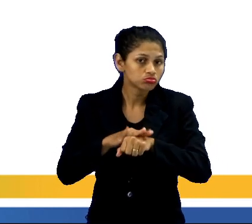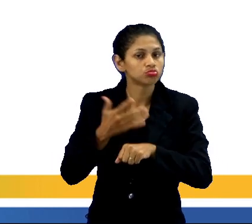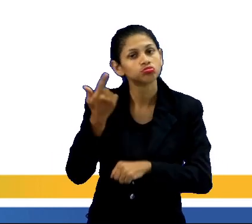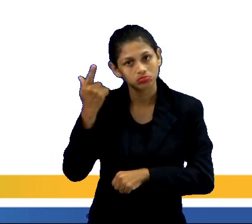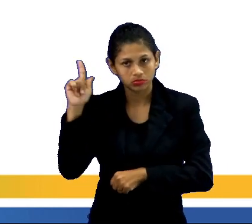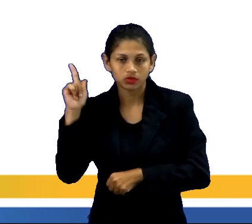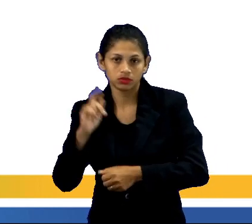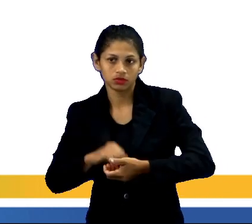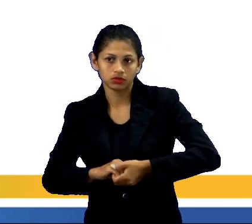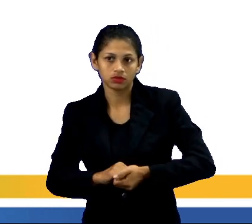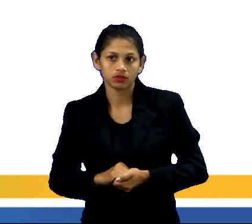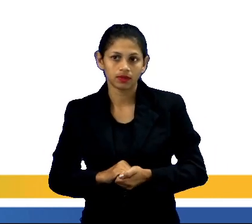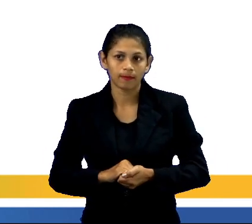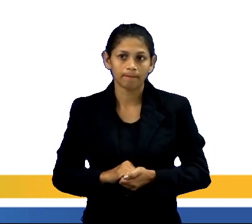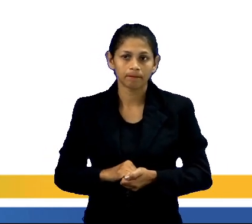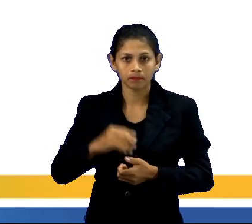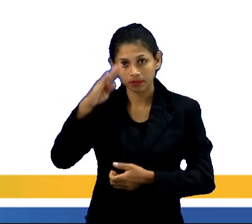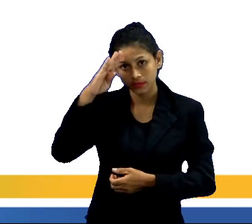do câncer.